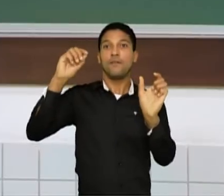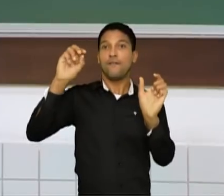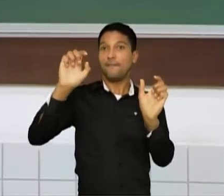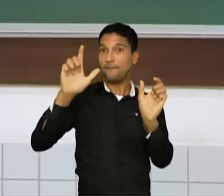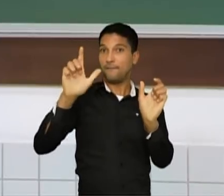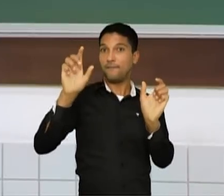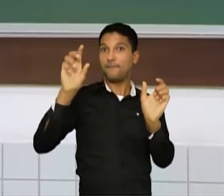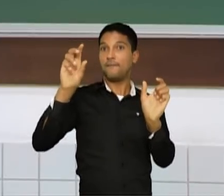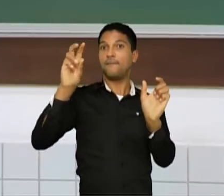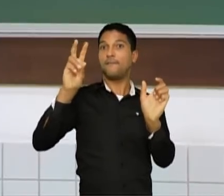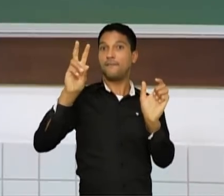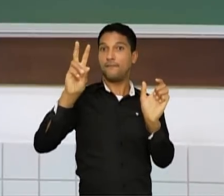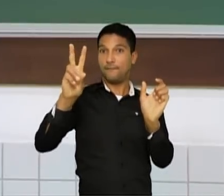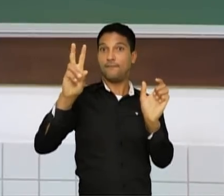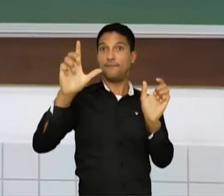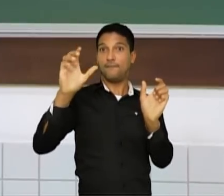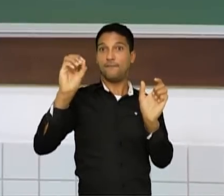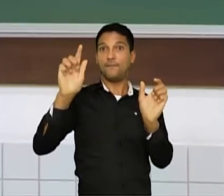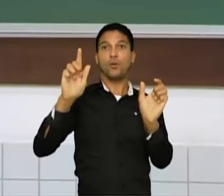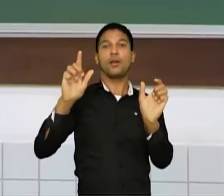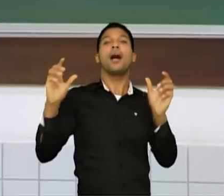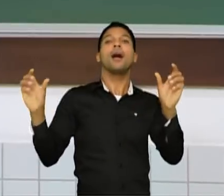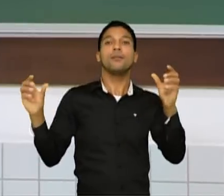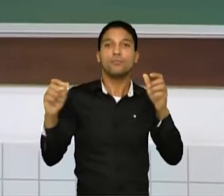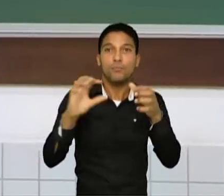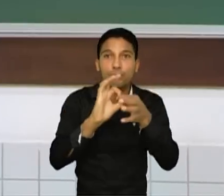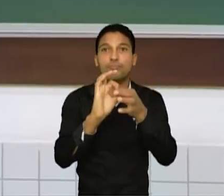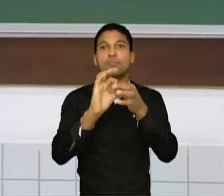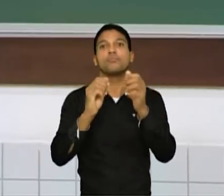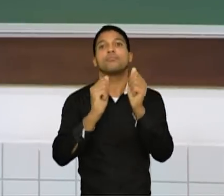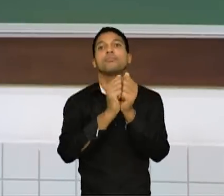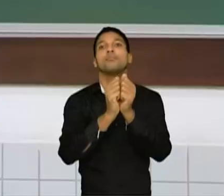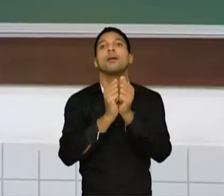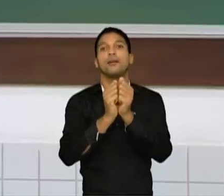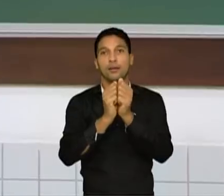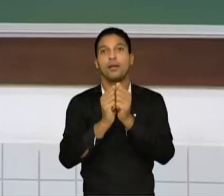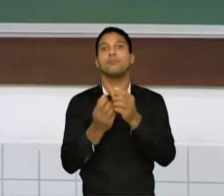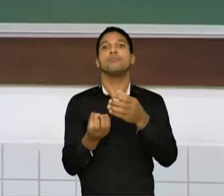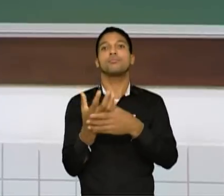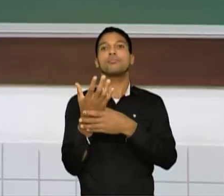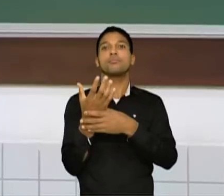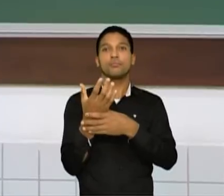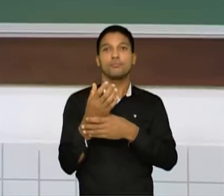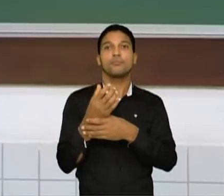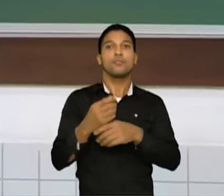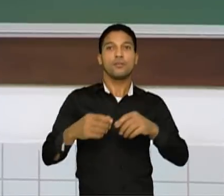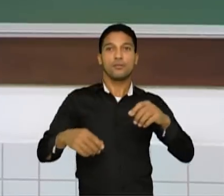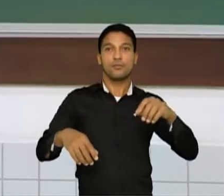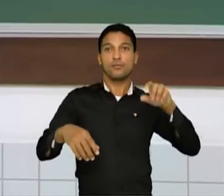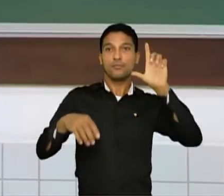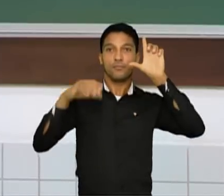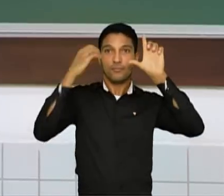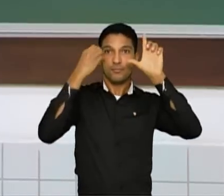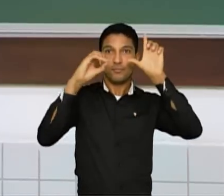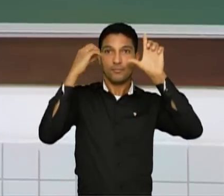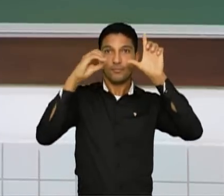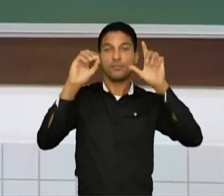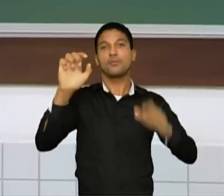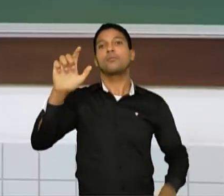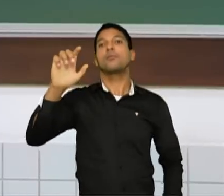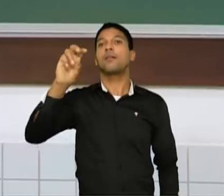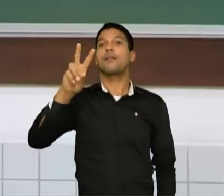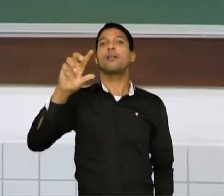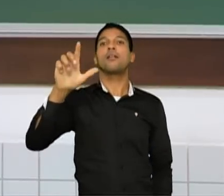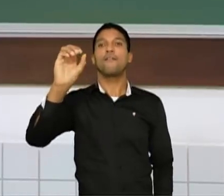posso ter ali a palavra lápis, que é um dos instrumentos que vocês devem estar utilizando nesse momento, né? E